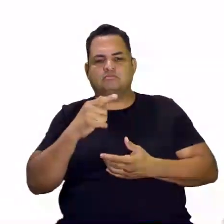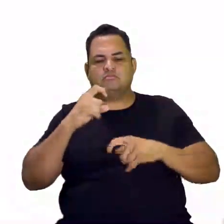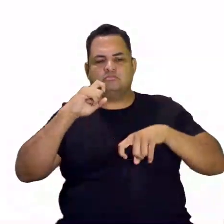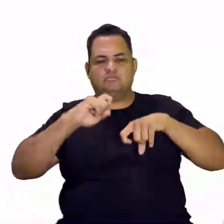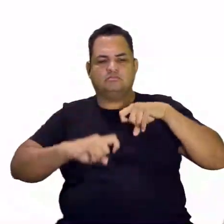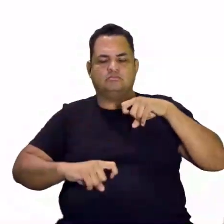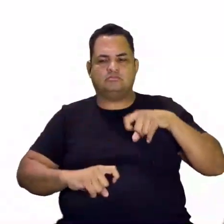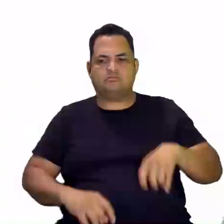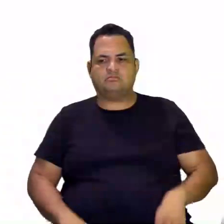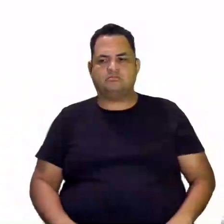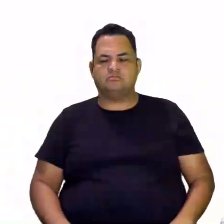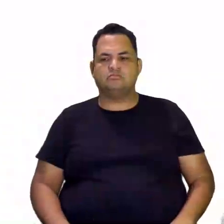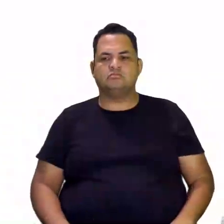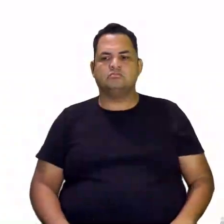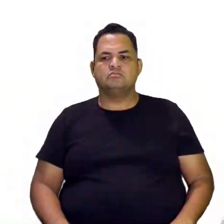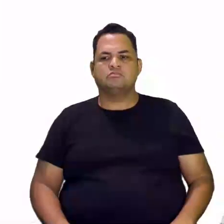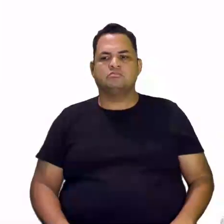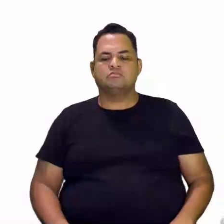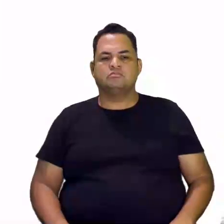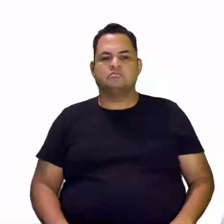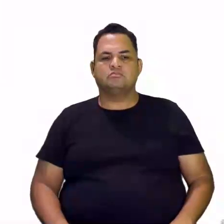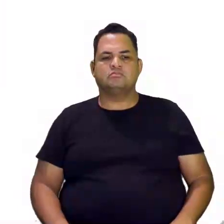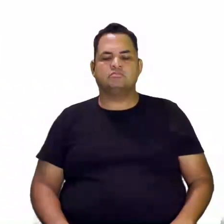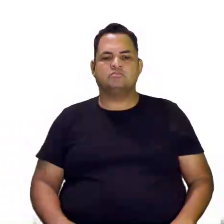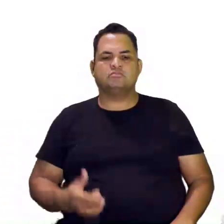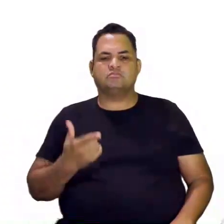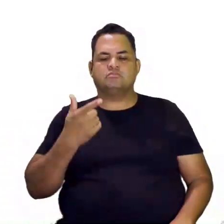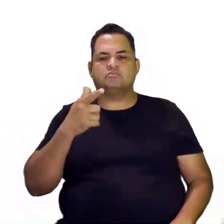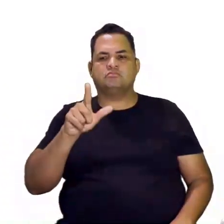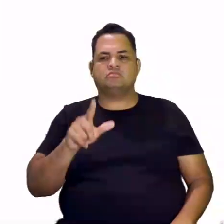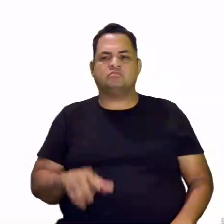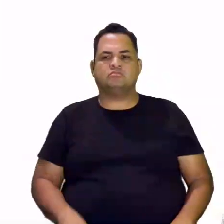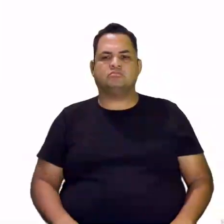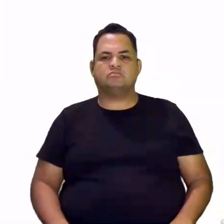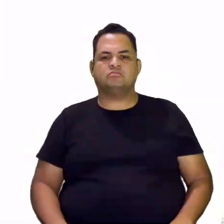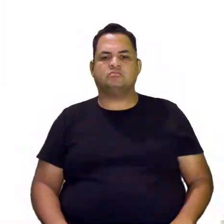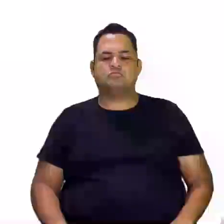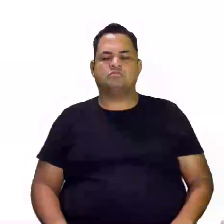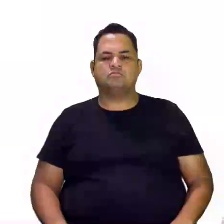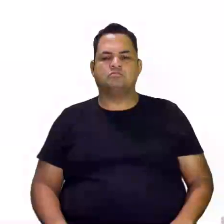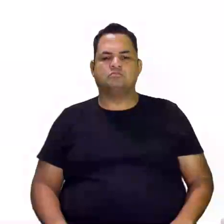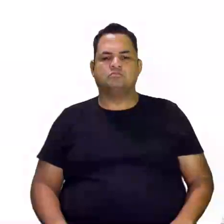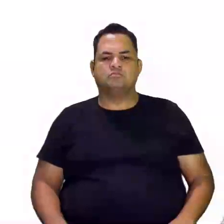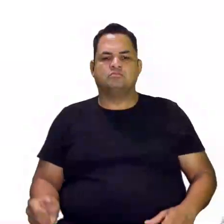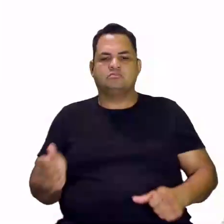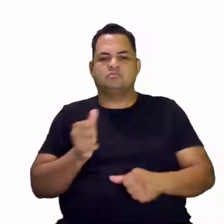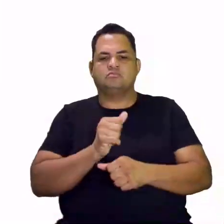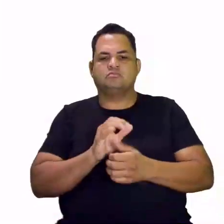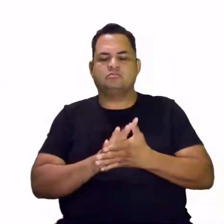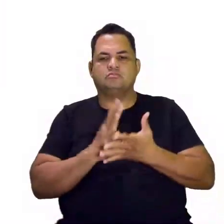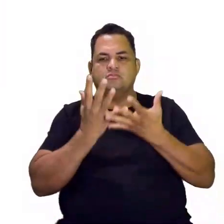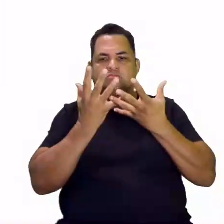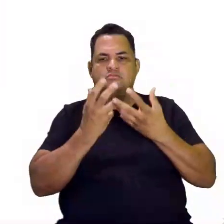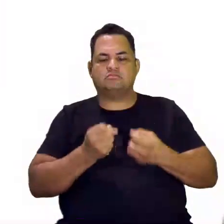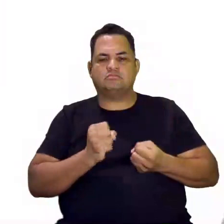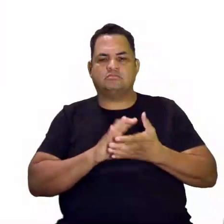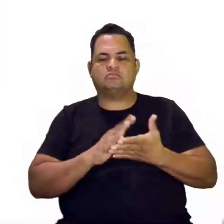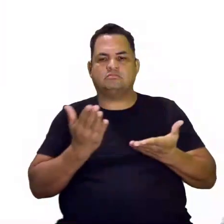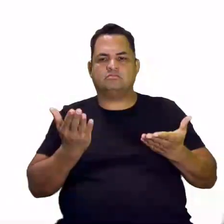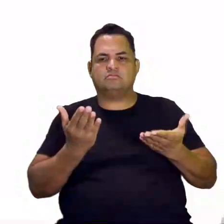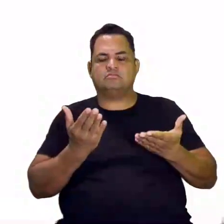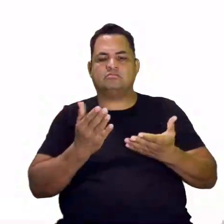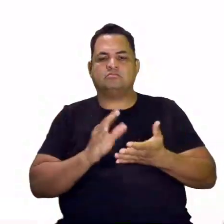assexuado, é isso mesmo, elas consigam, então, trocar essas informações, receber essas